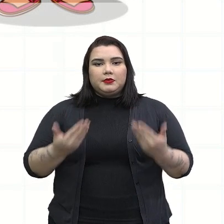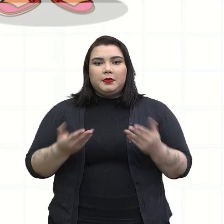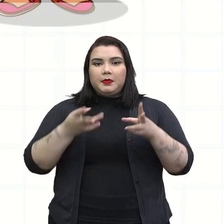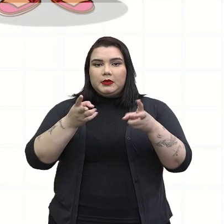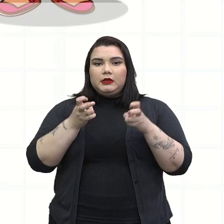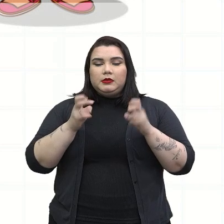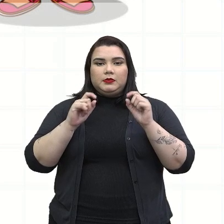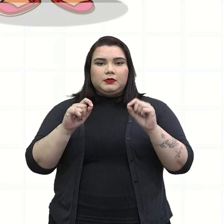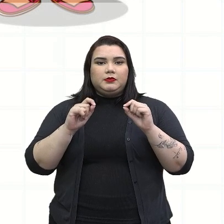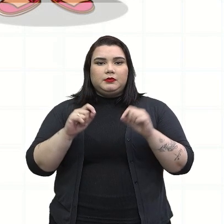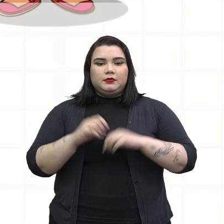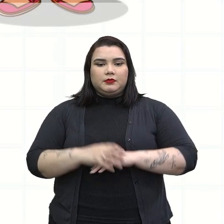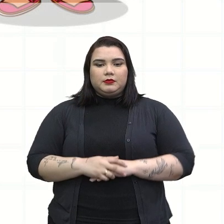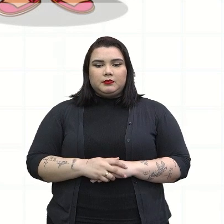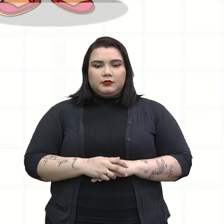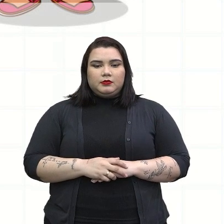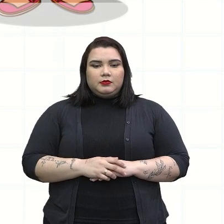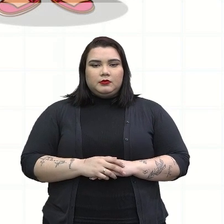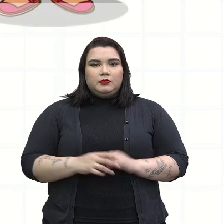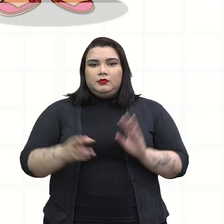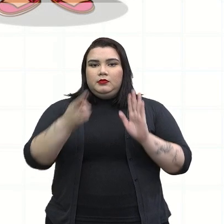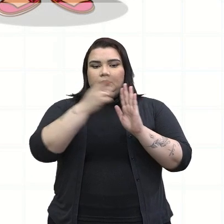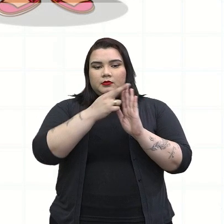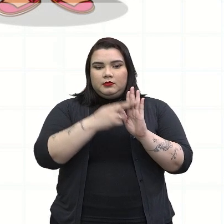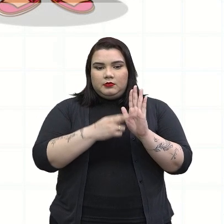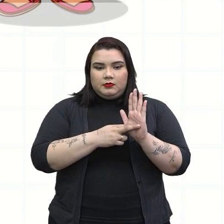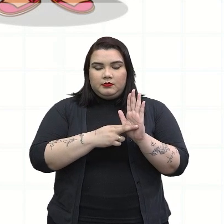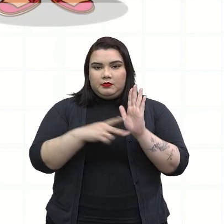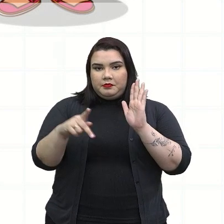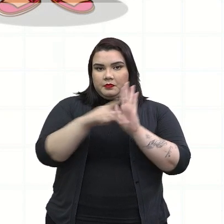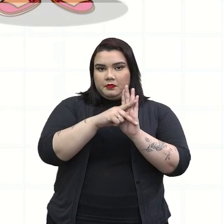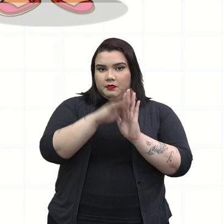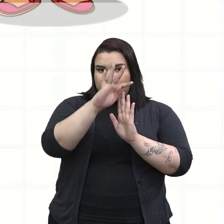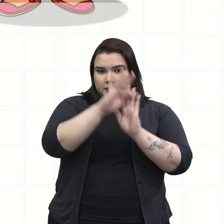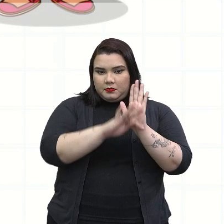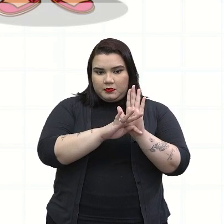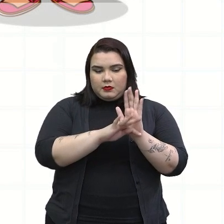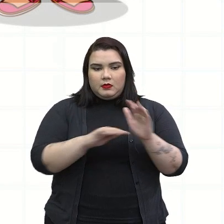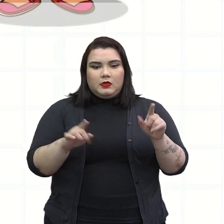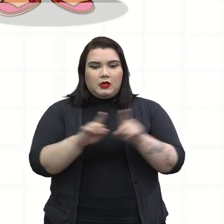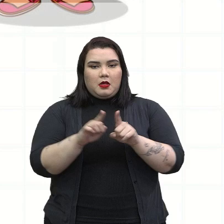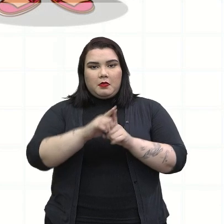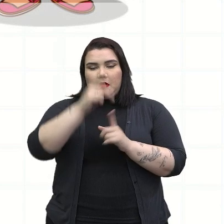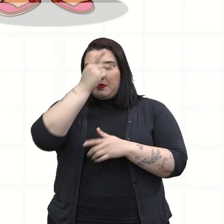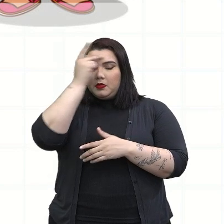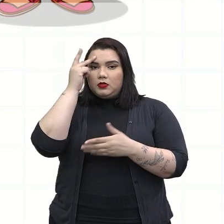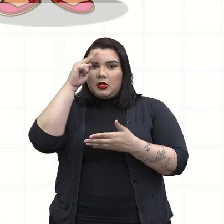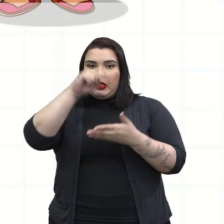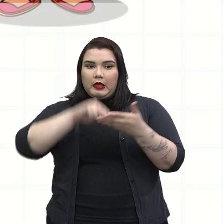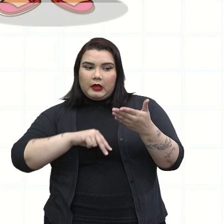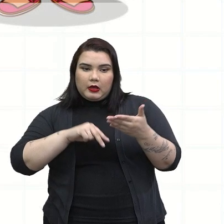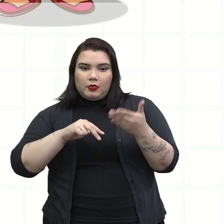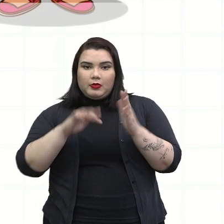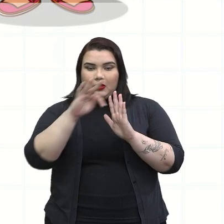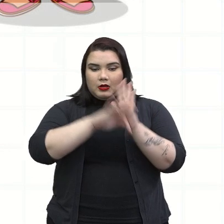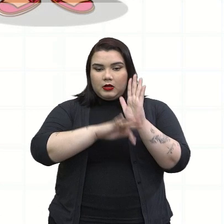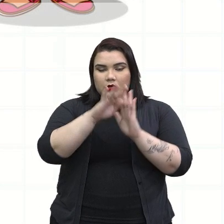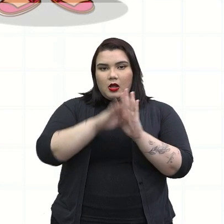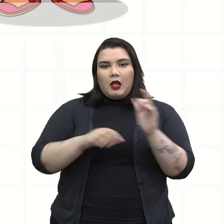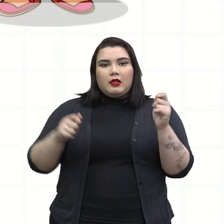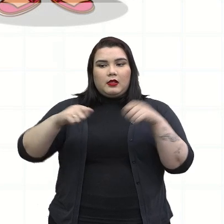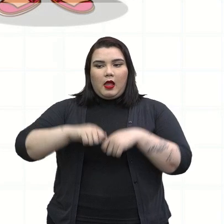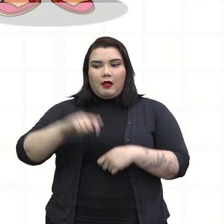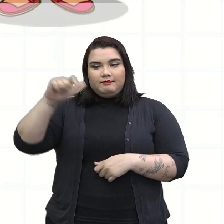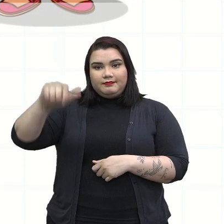aqui? Que as regras próprias do texto, né, e as expectativas das pessoas sobre eles, né, ajuda